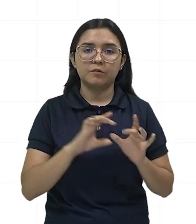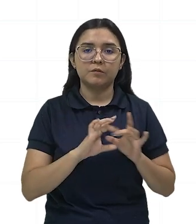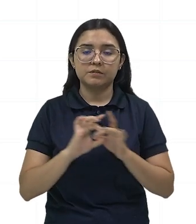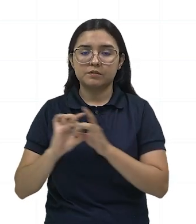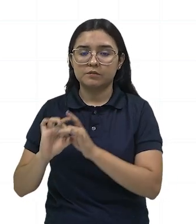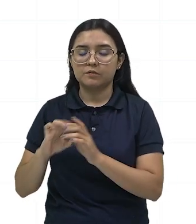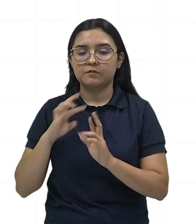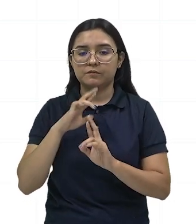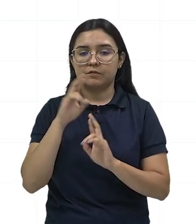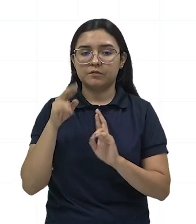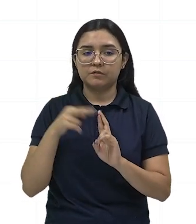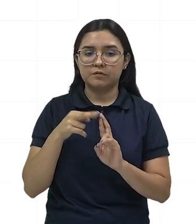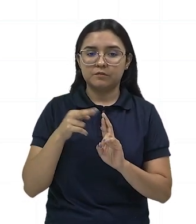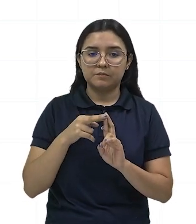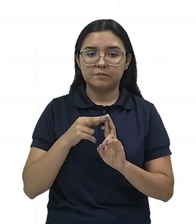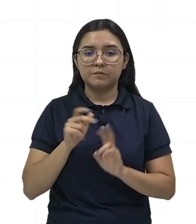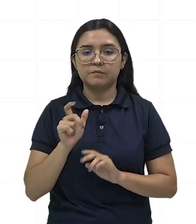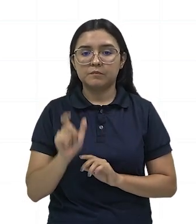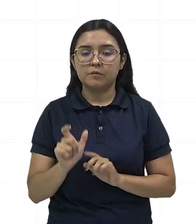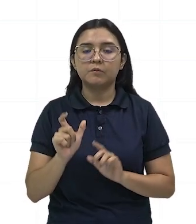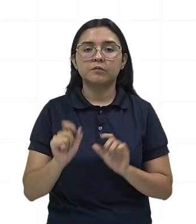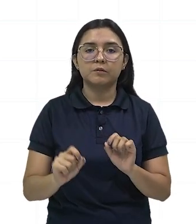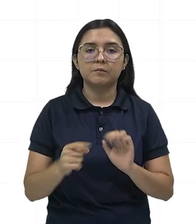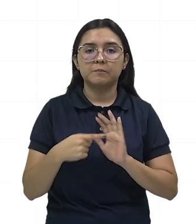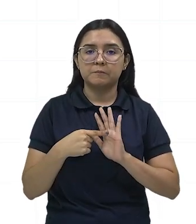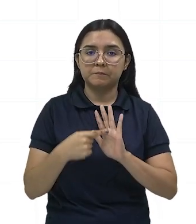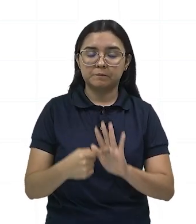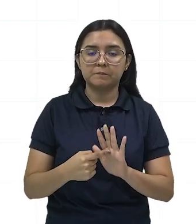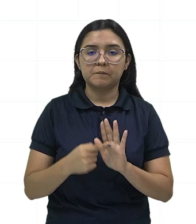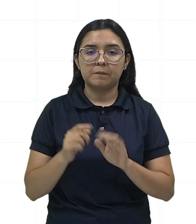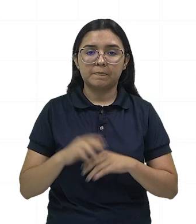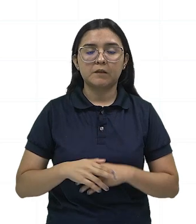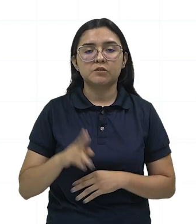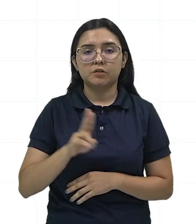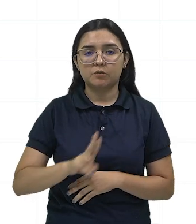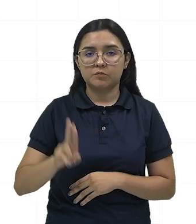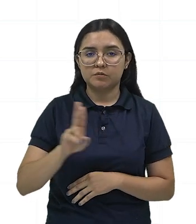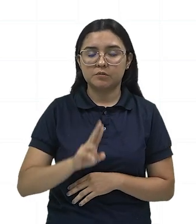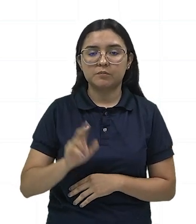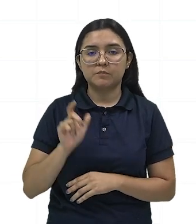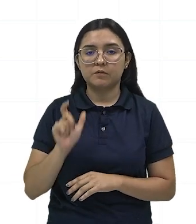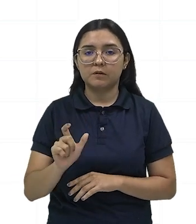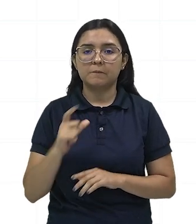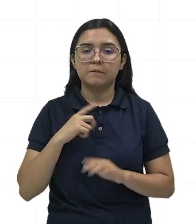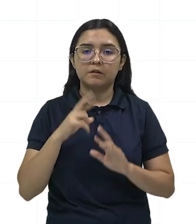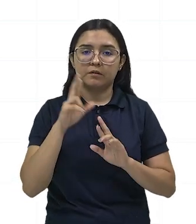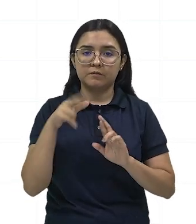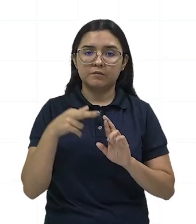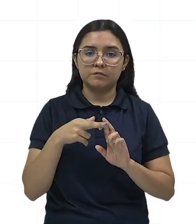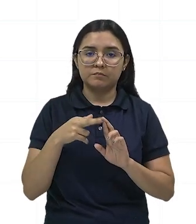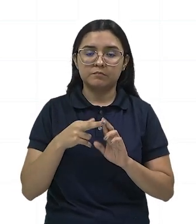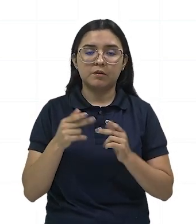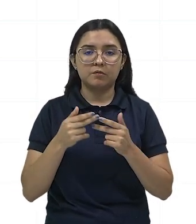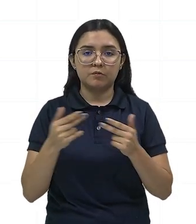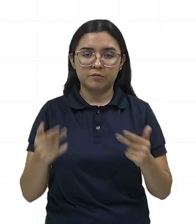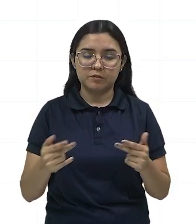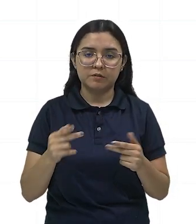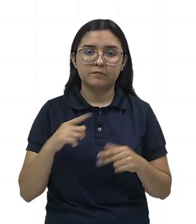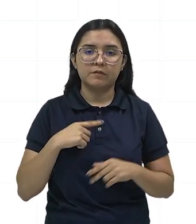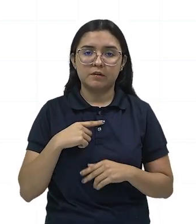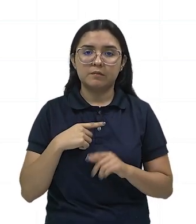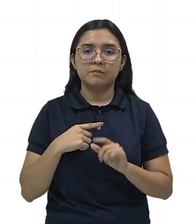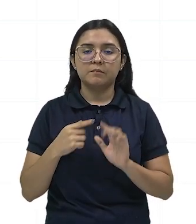referencial em que um termo antecipa, ou seja, eu já estou utilizando um termo para referenciar algo que vai ser